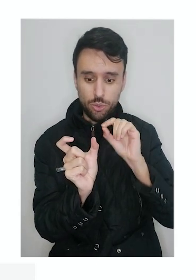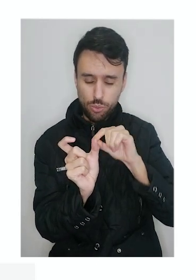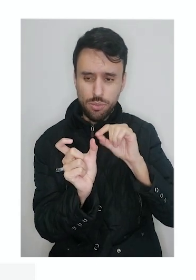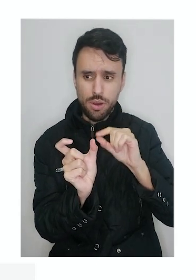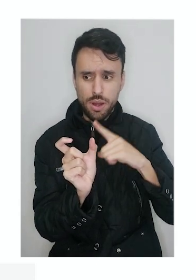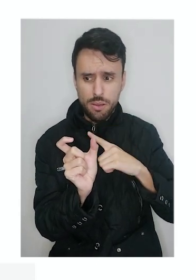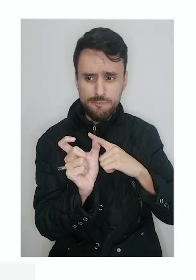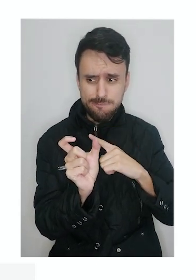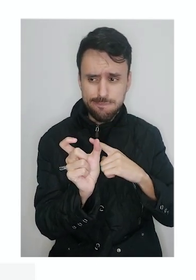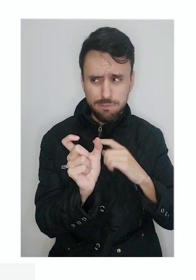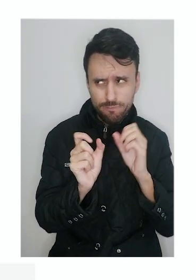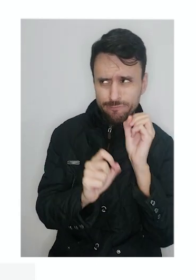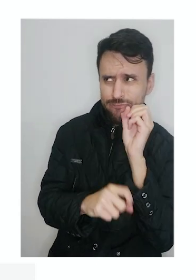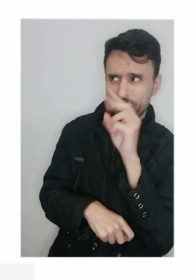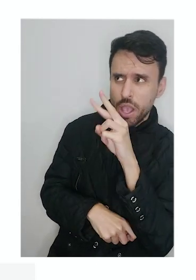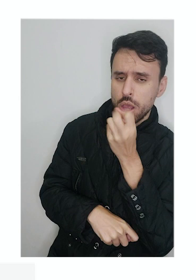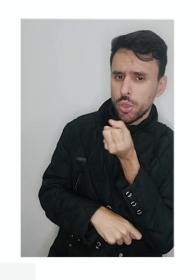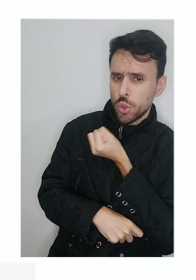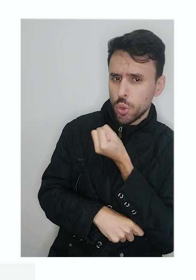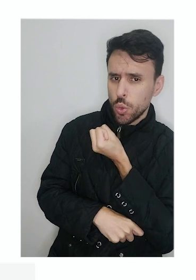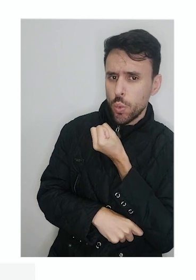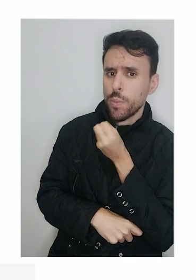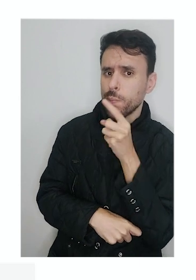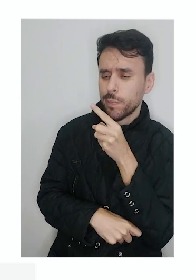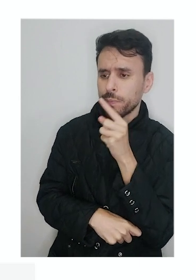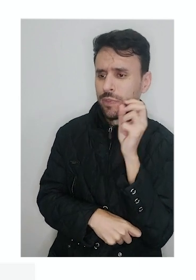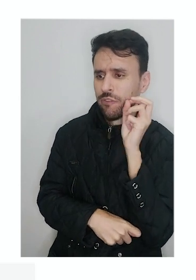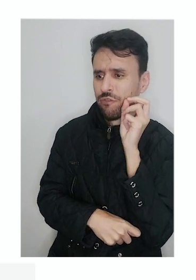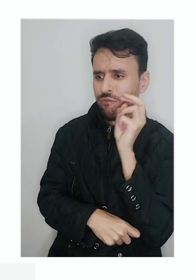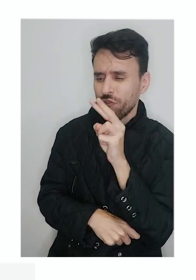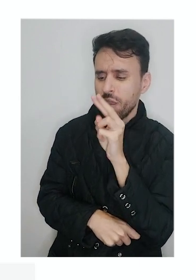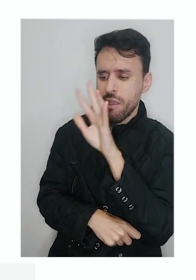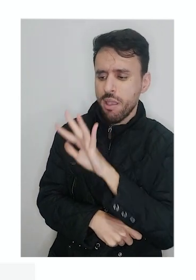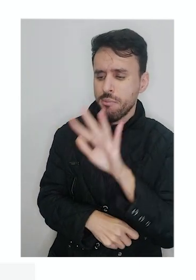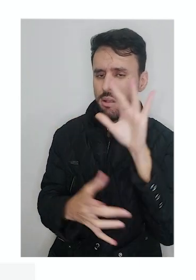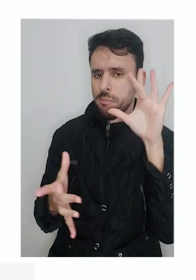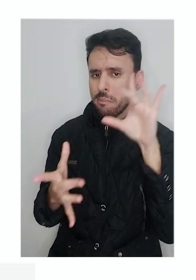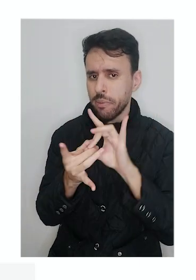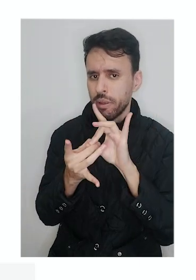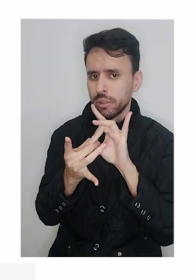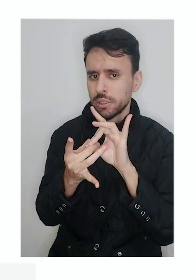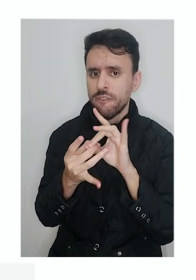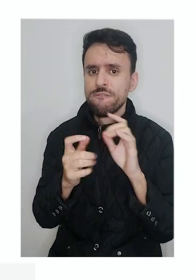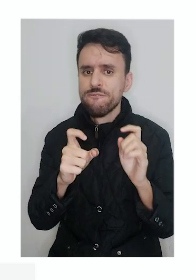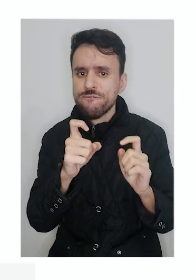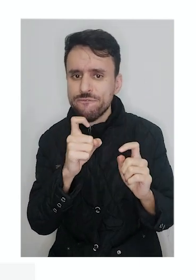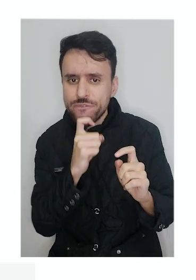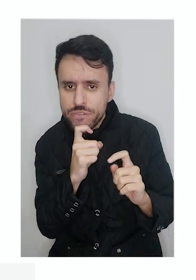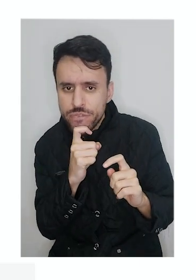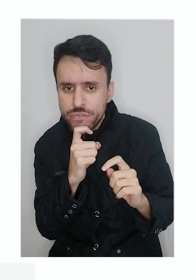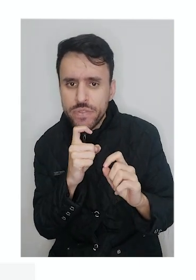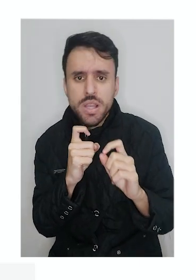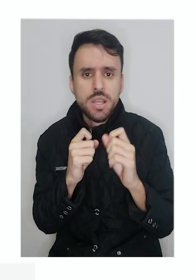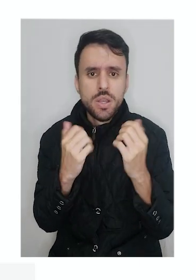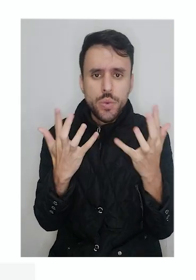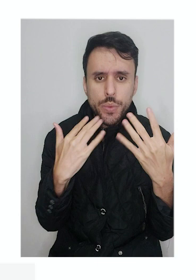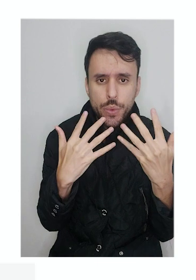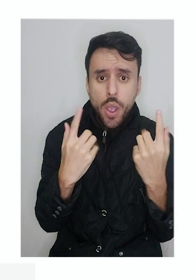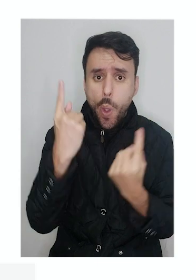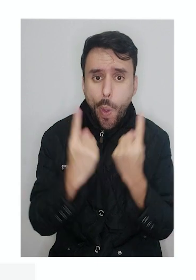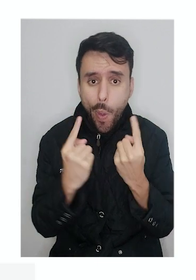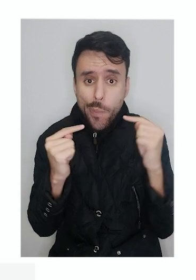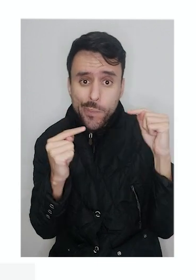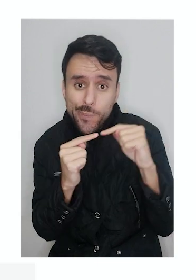calor? Observe o termômetro e a imagem. Está frio ou está